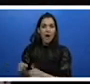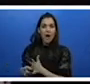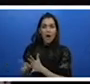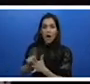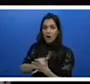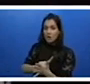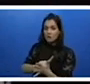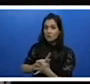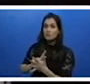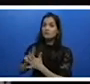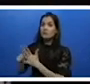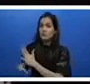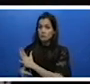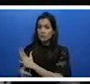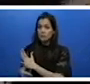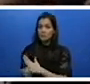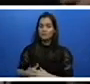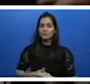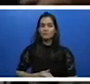o depois.